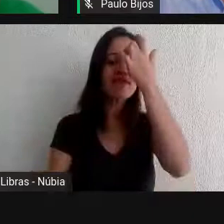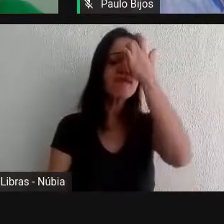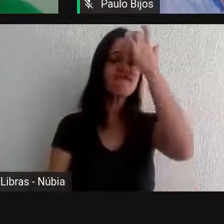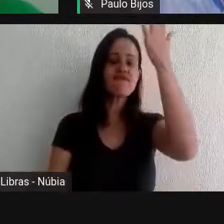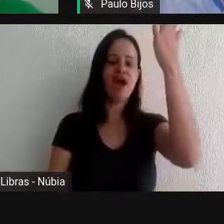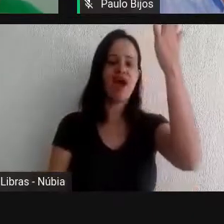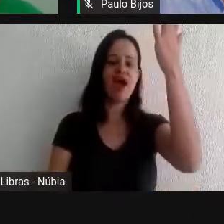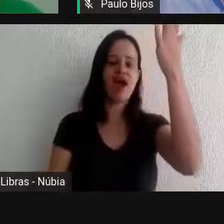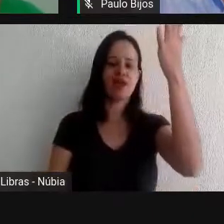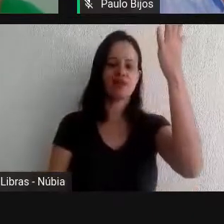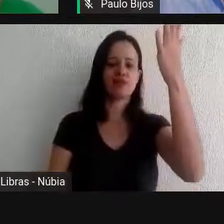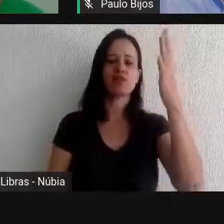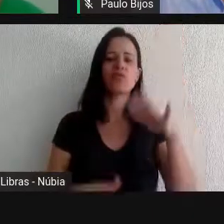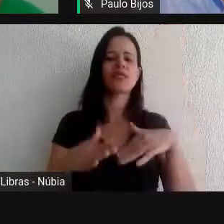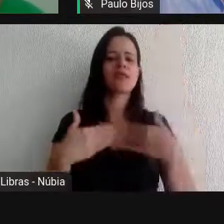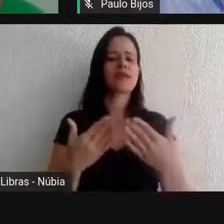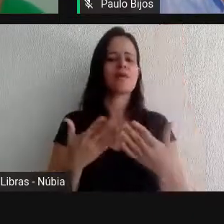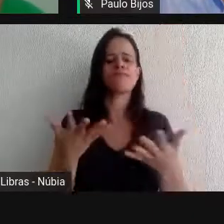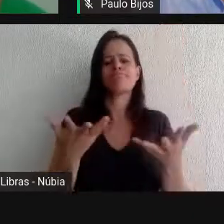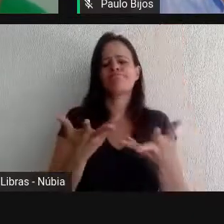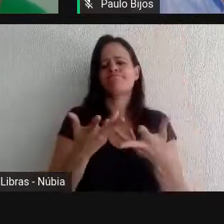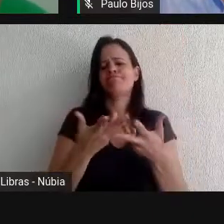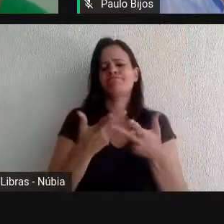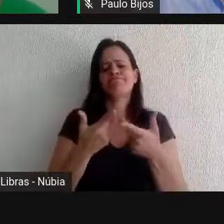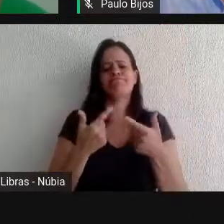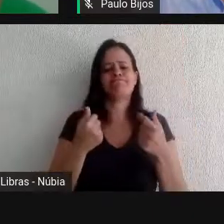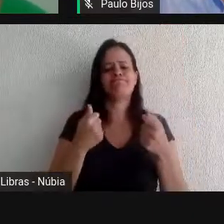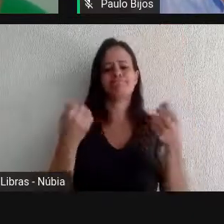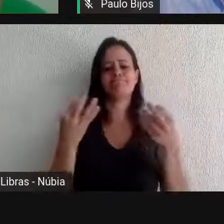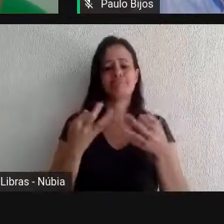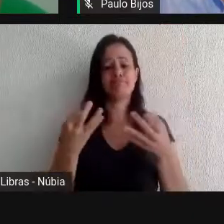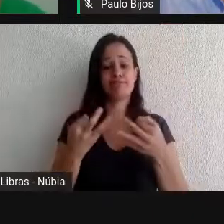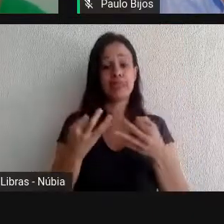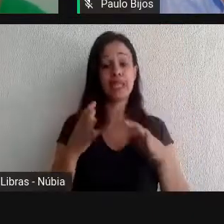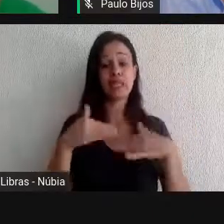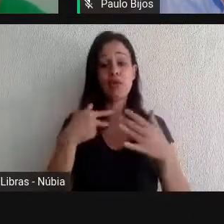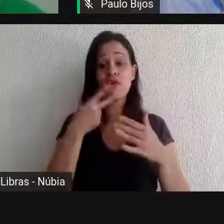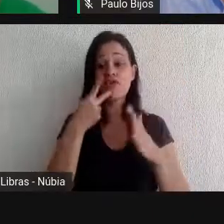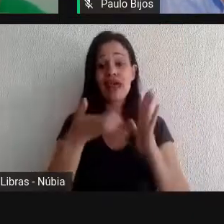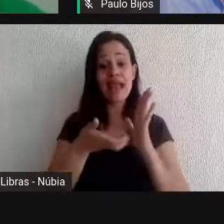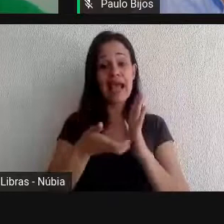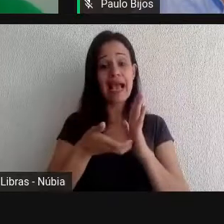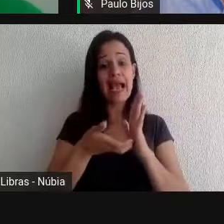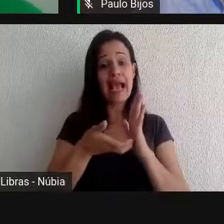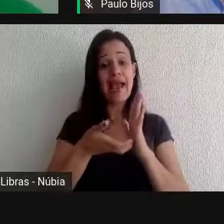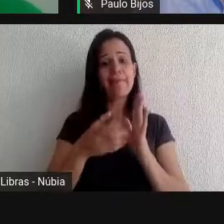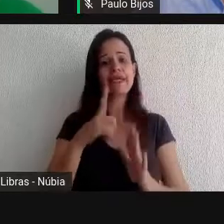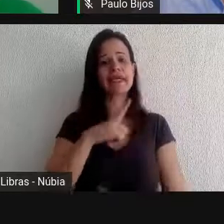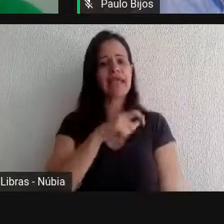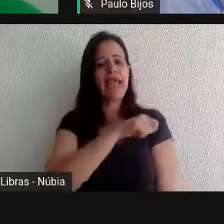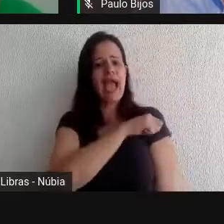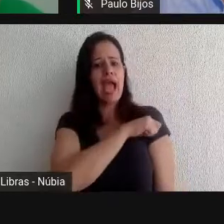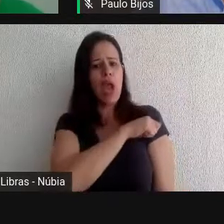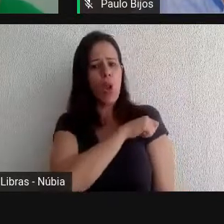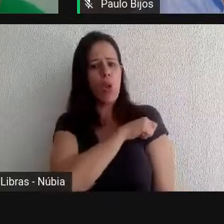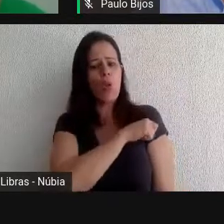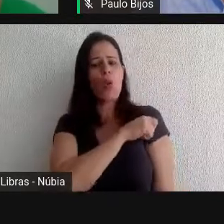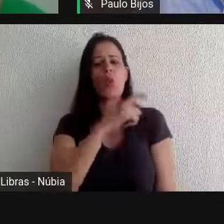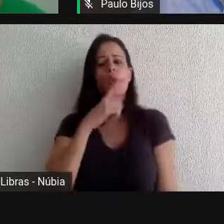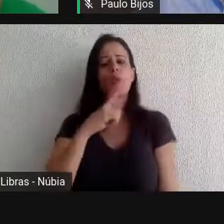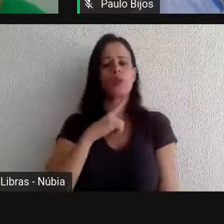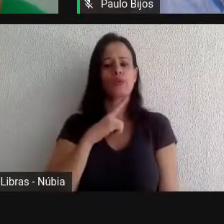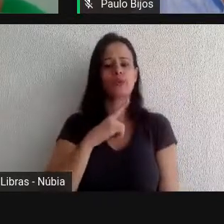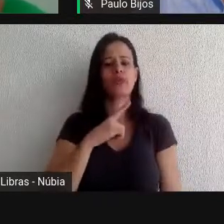muito fácil e isso é um privilégio muito grande. Eu estou dizendo Câmara dos Deputados, mas nós temos alunos e temos egressos